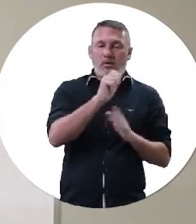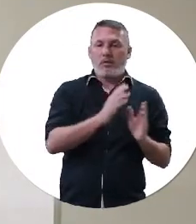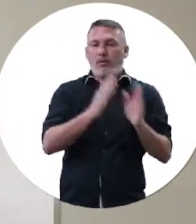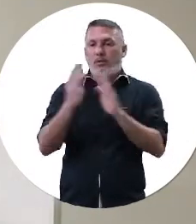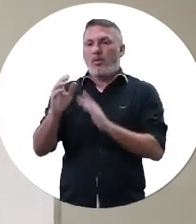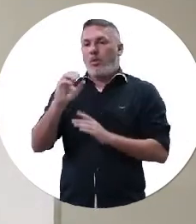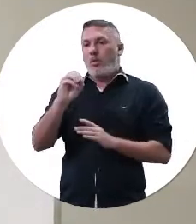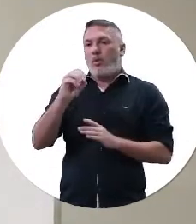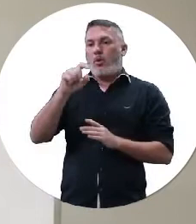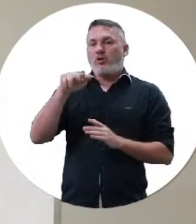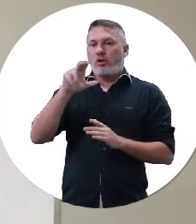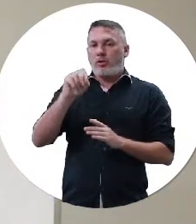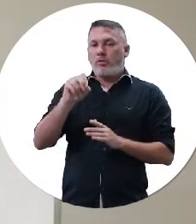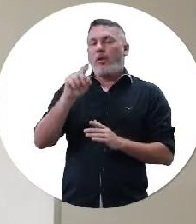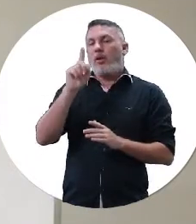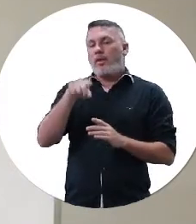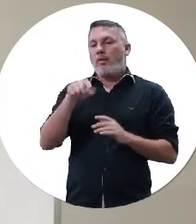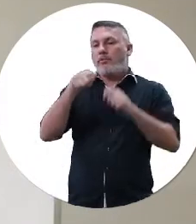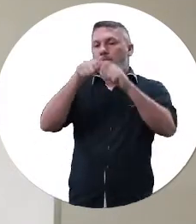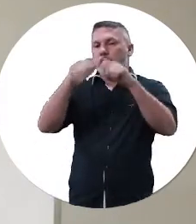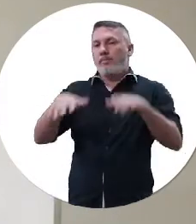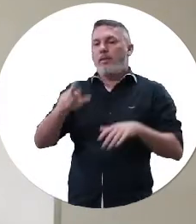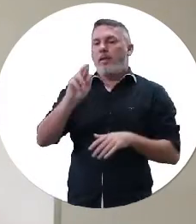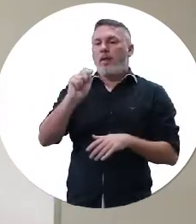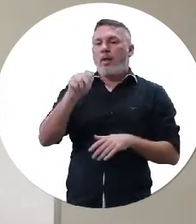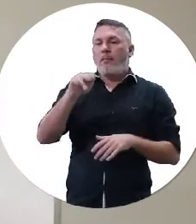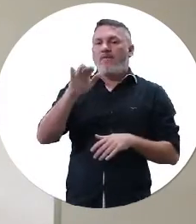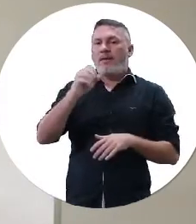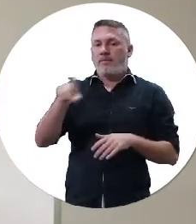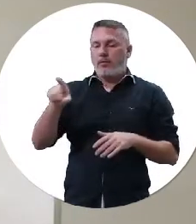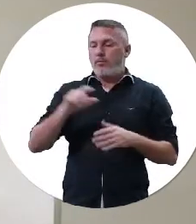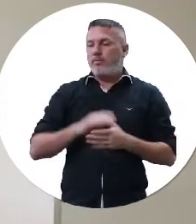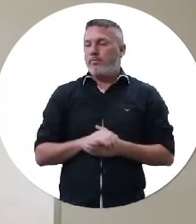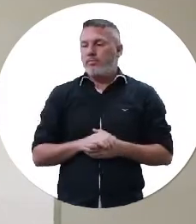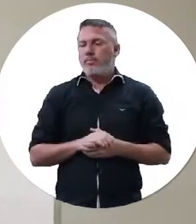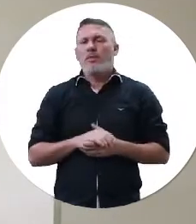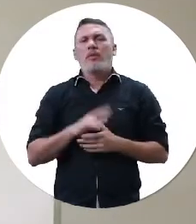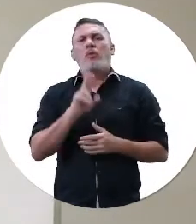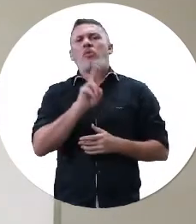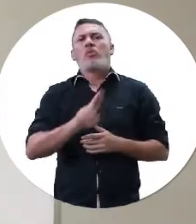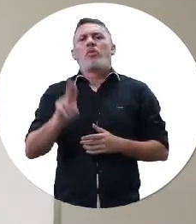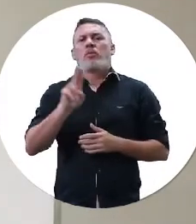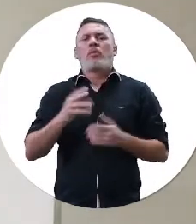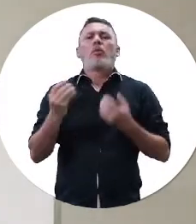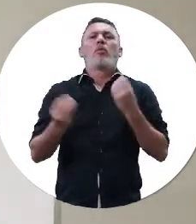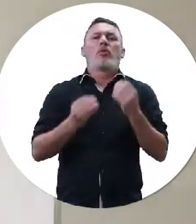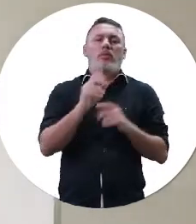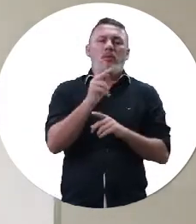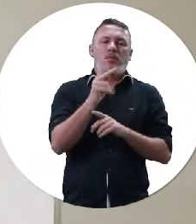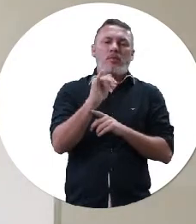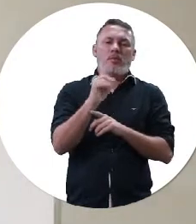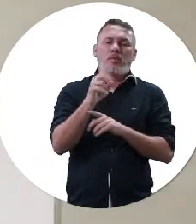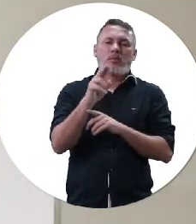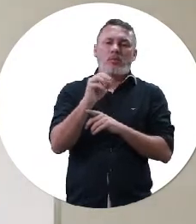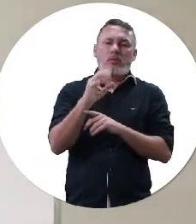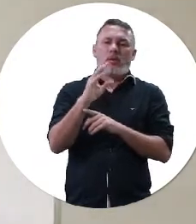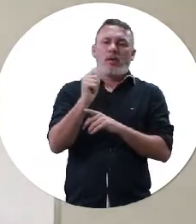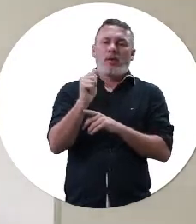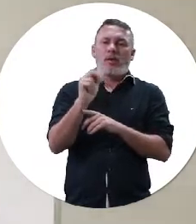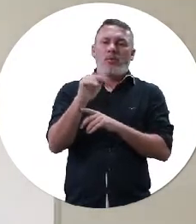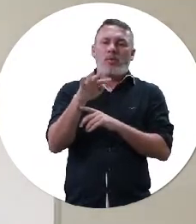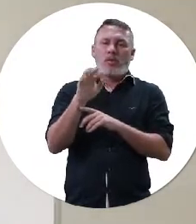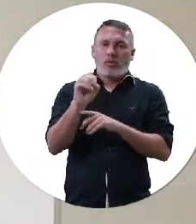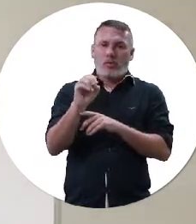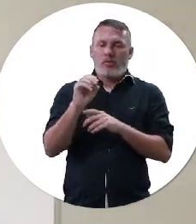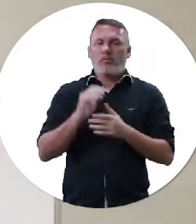Ok? O lado que tem a carbonila é o hidrocarboneto, o lado que tem o oxigênio é o meu radical, é a minha ramificação. Então,